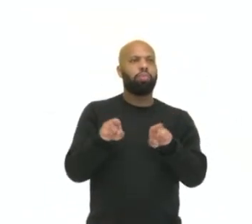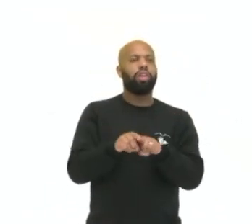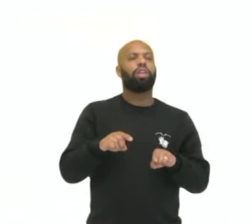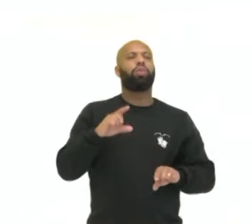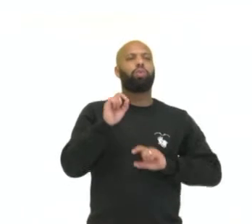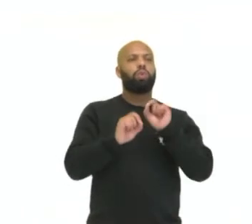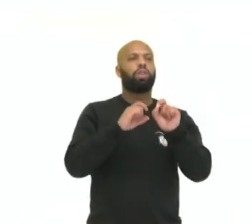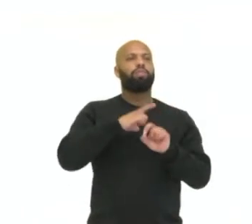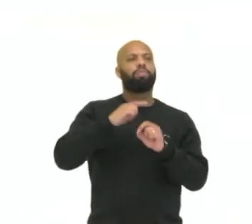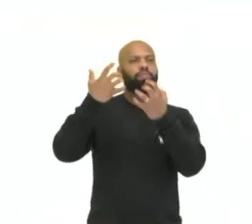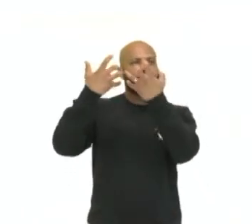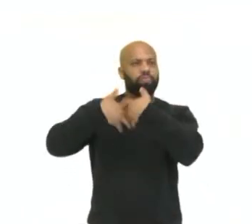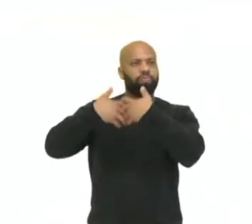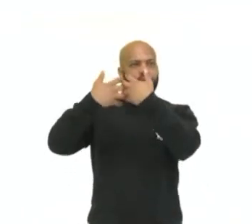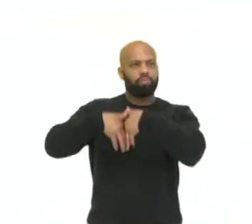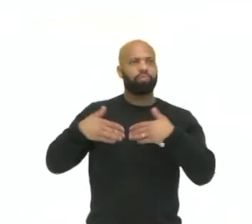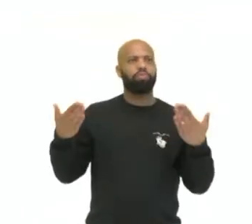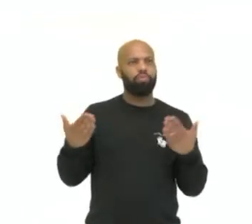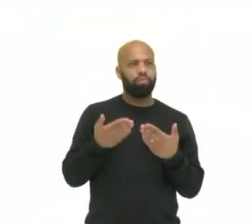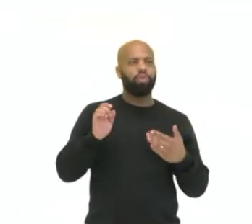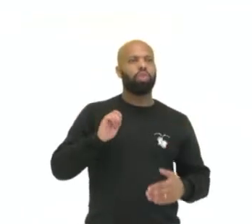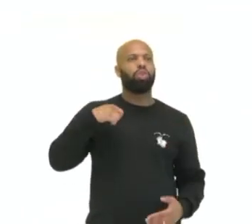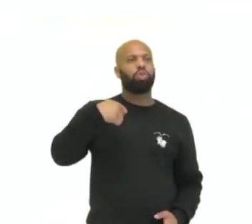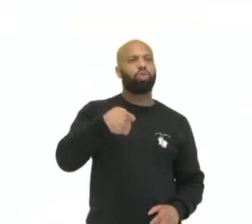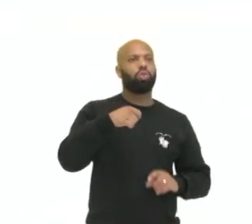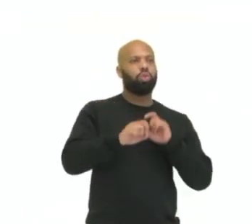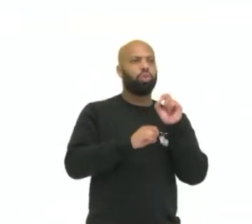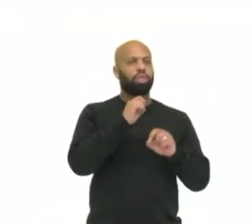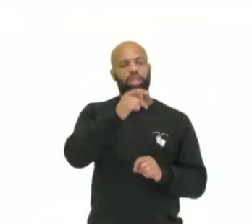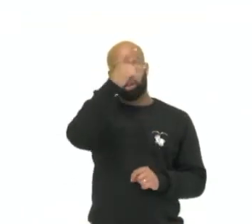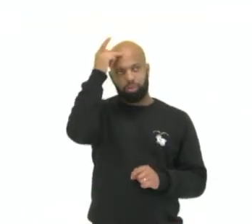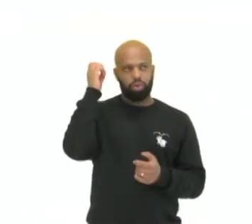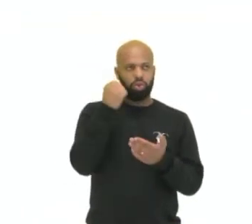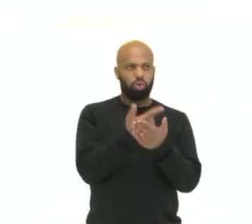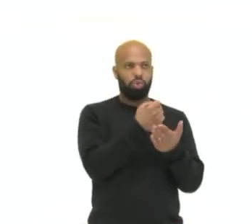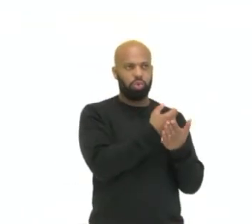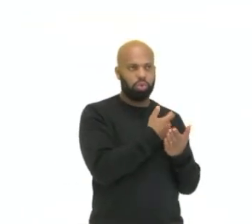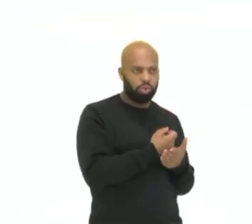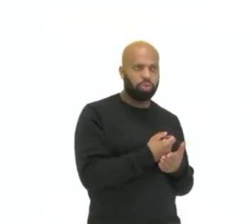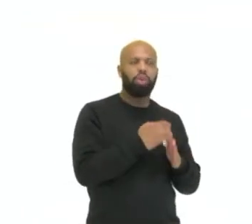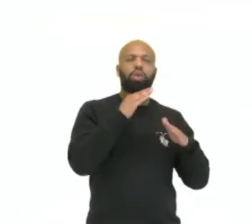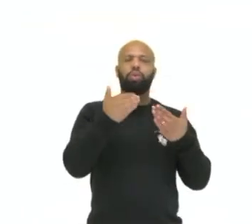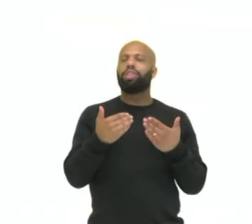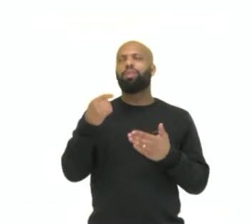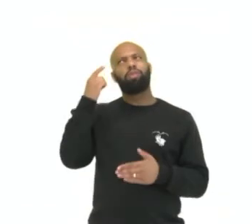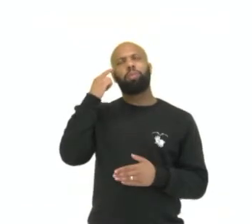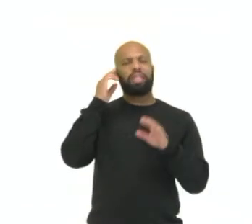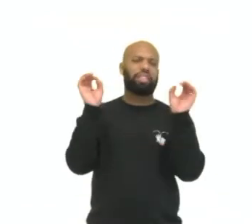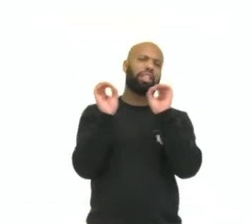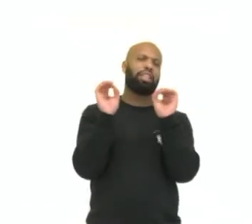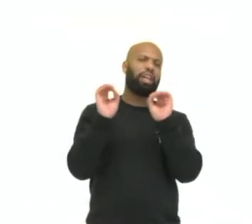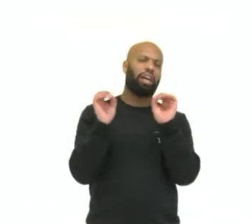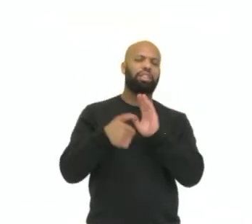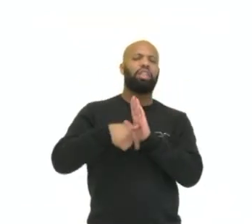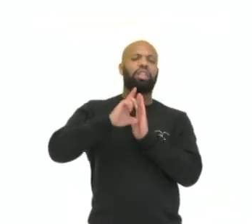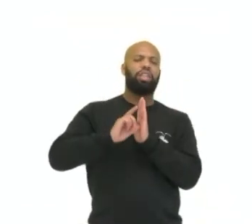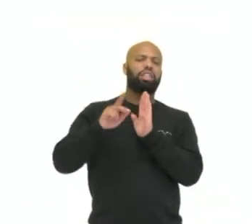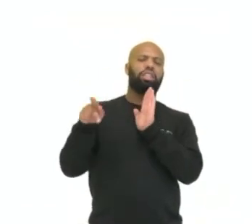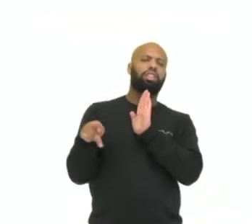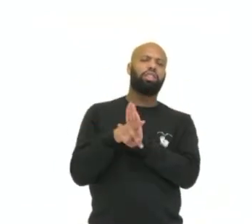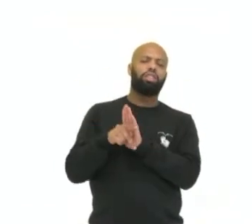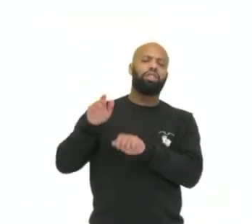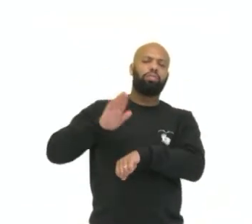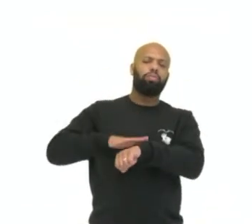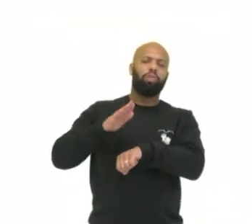também uma reflexão sobre o fato de que os consumidores acabam, não avaliando, ou seja, não refletindo bem,